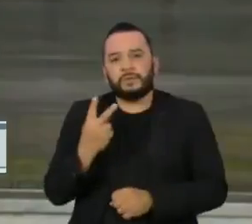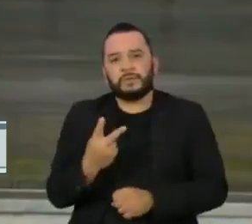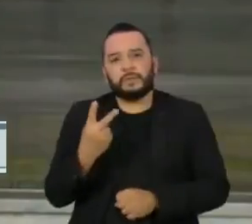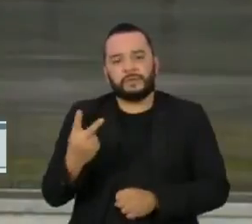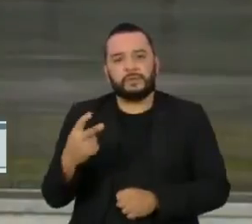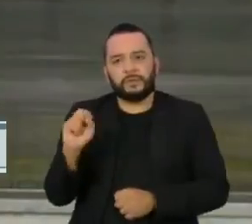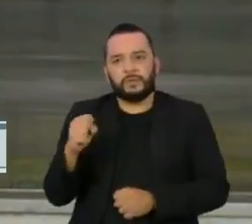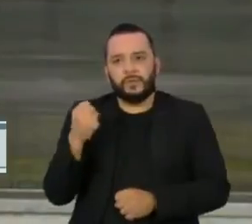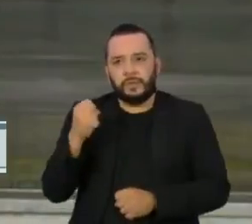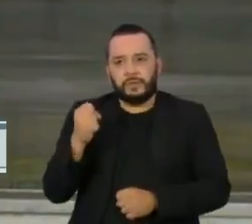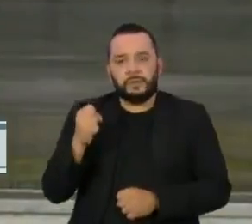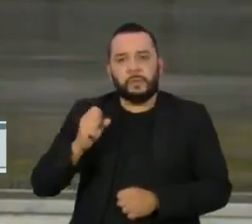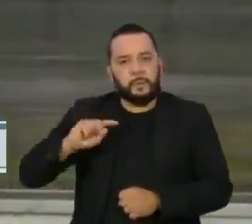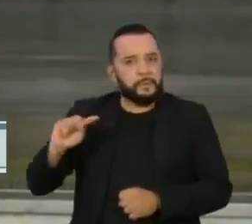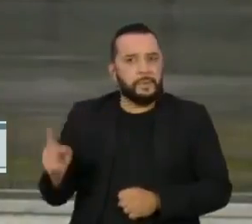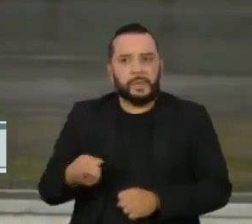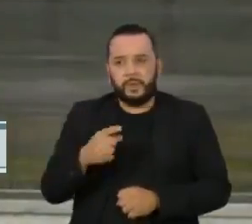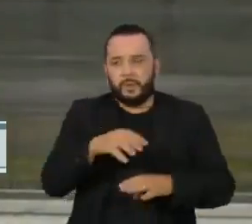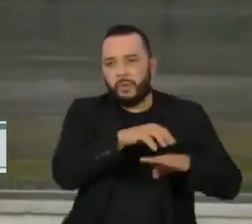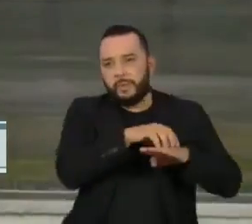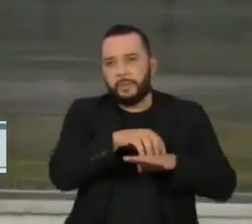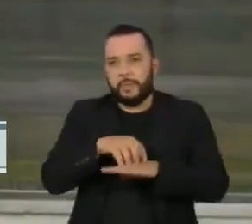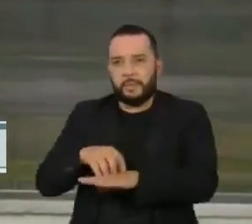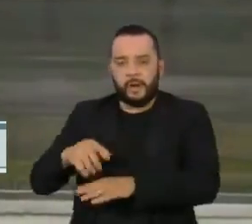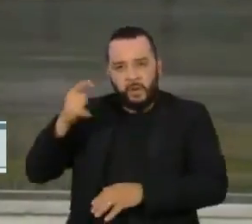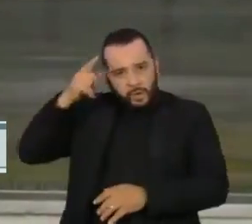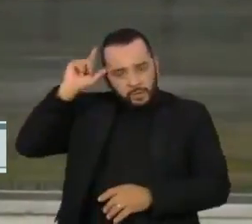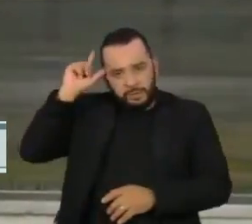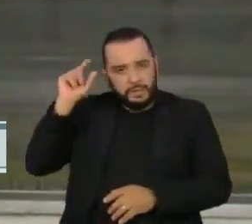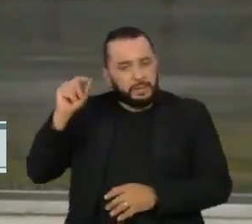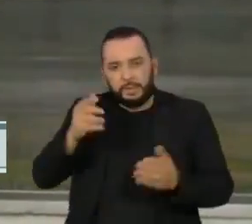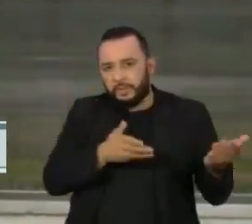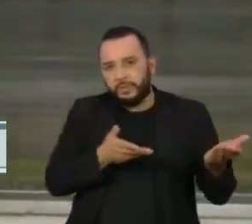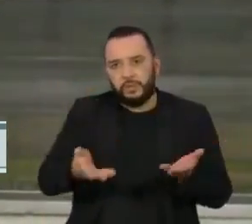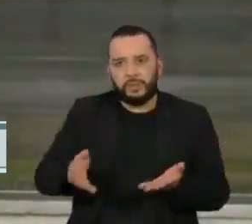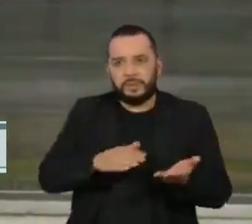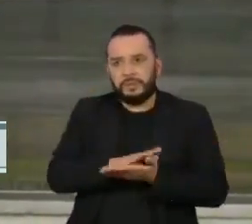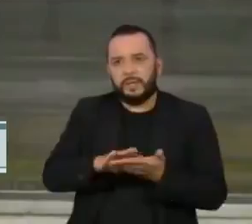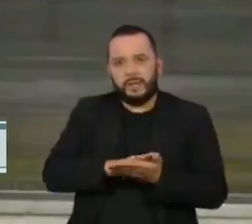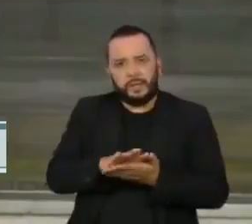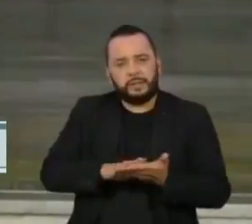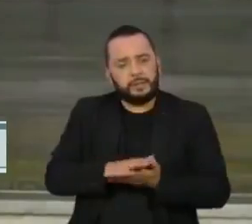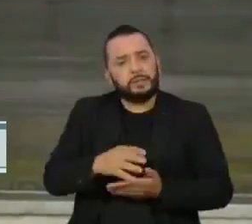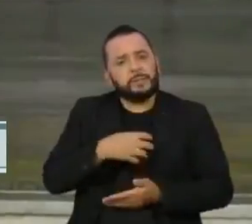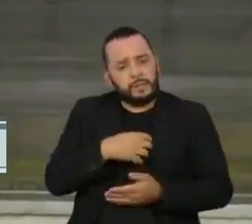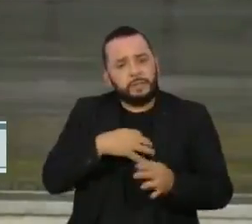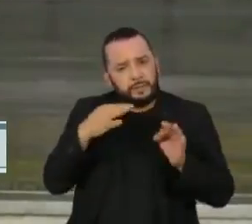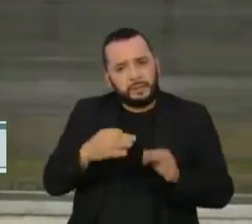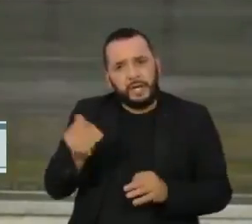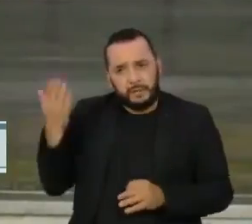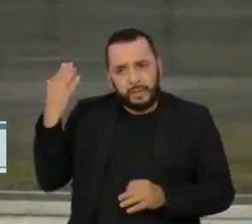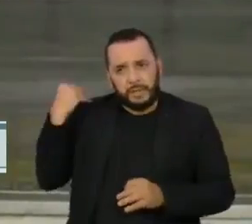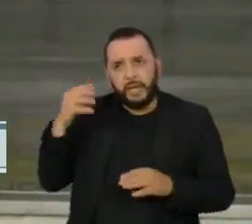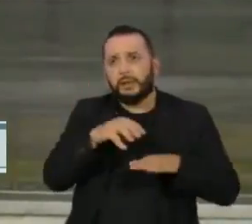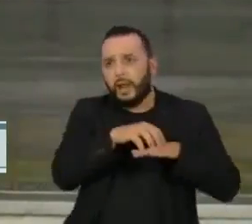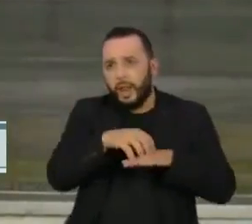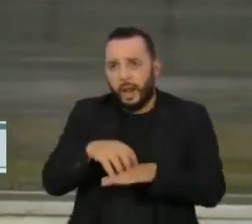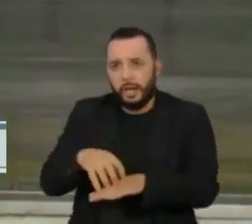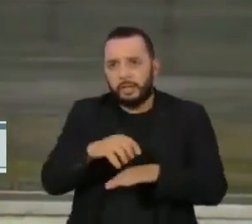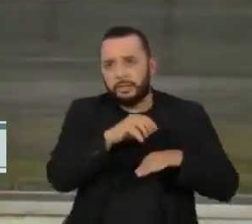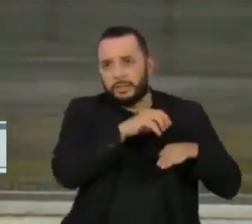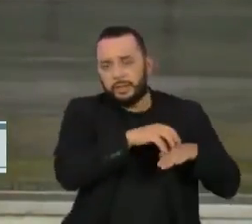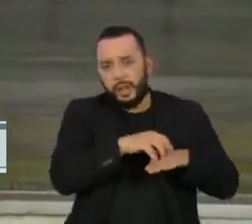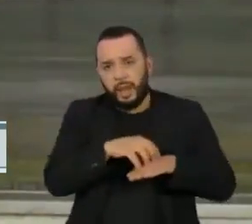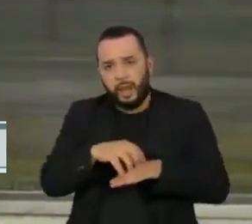Pfizer não foram entregues a São Paulo ontem, na proporcionalidade com que vinham sendo entregues as vacinas para São